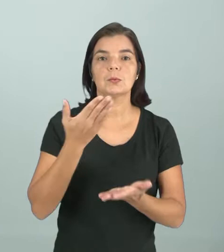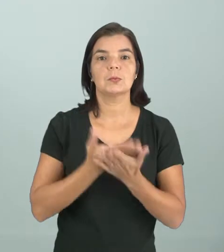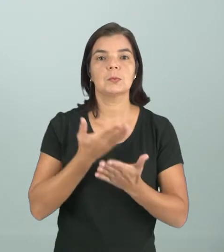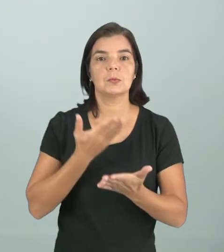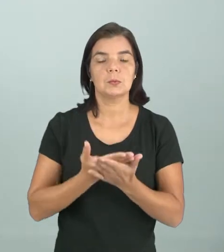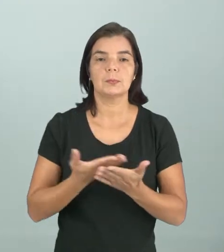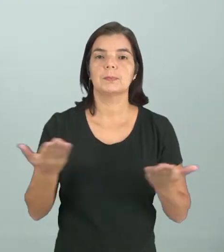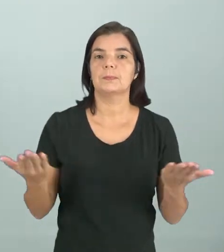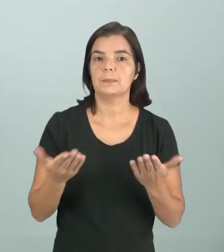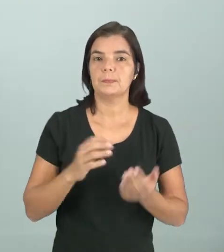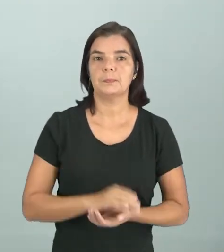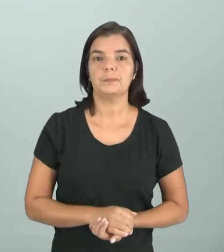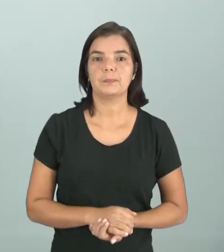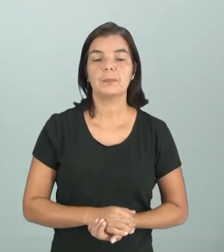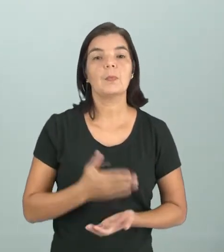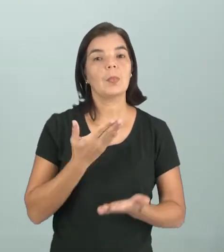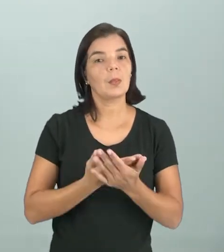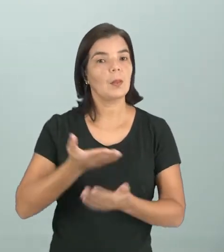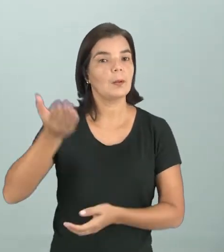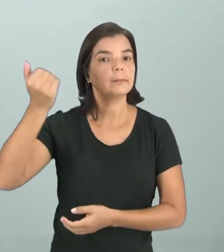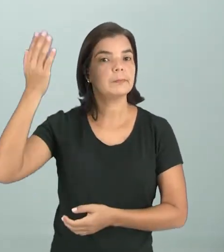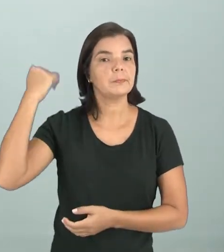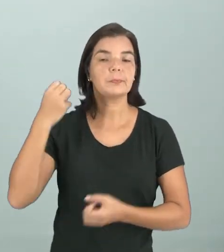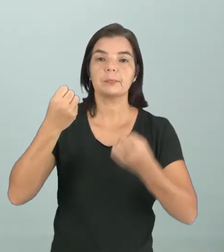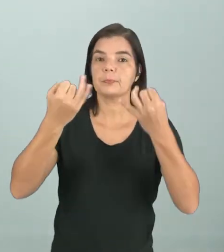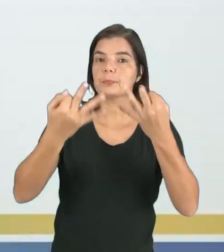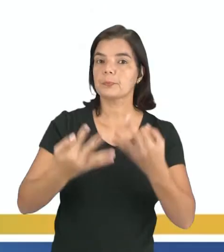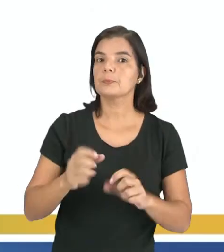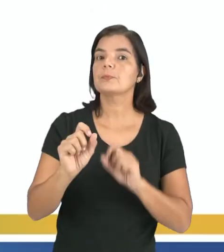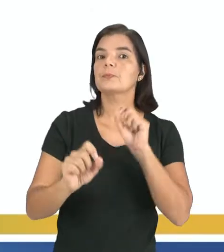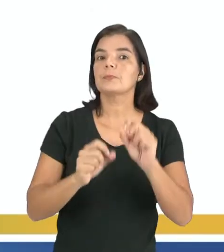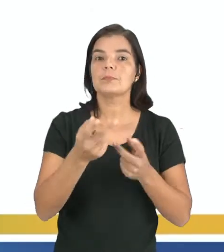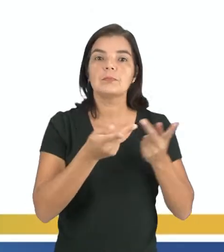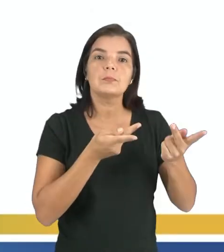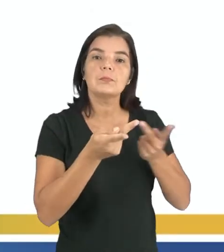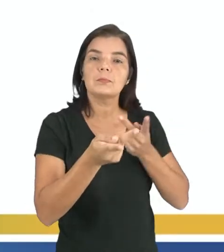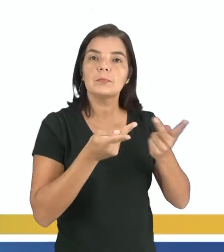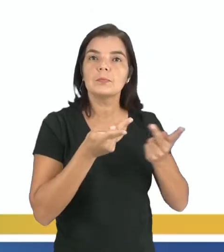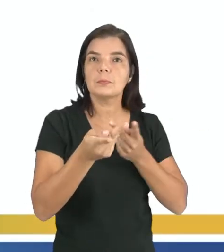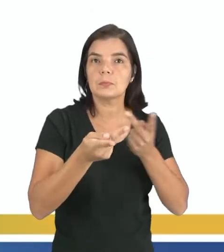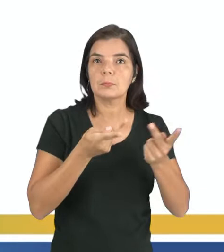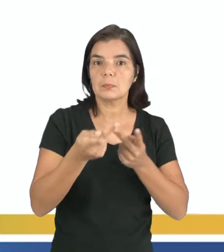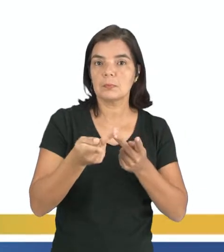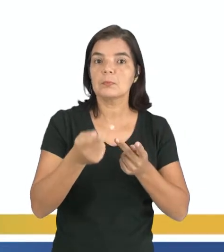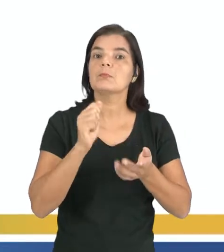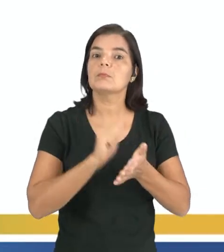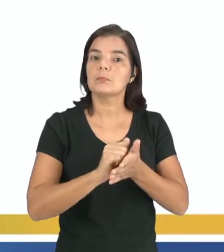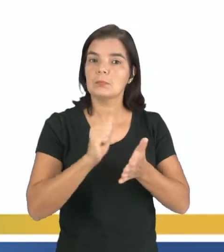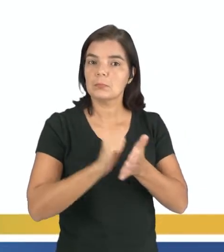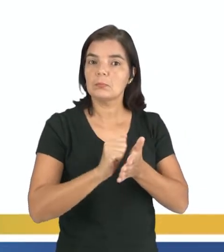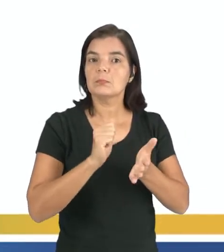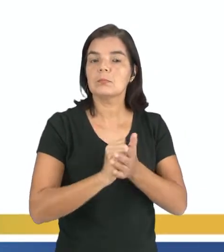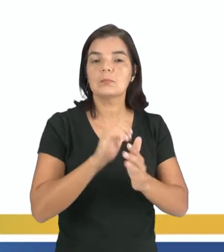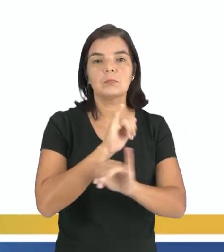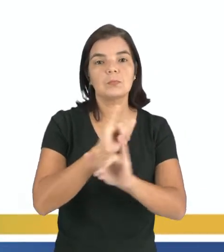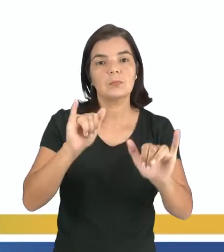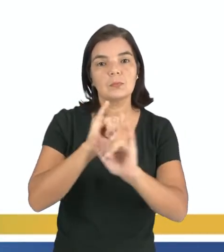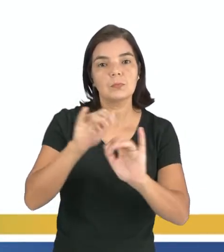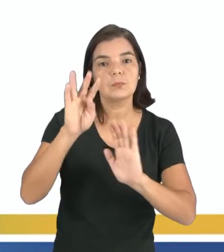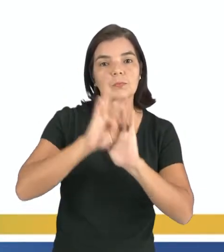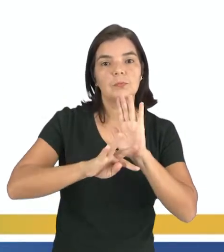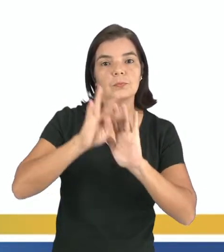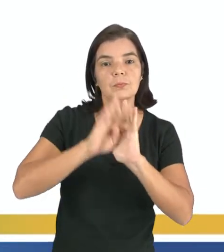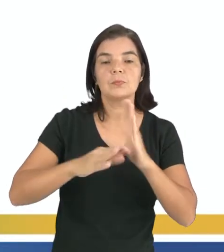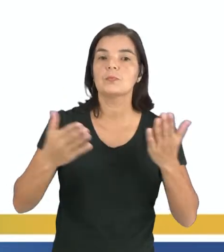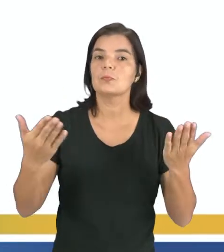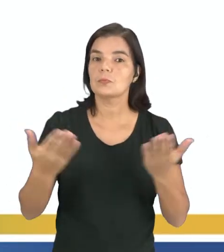estudos nessa área. Na aula passada, falamos um pouquinho sobre o planejamento, a escrita e a publicação de textos.